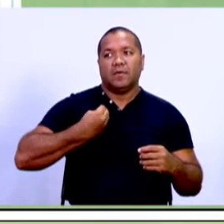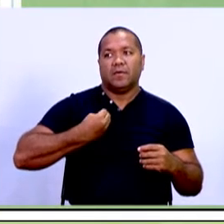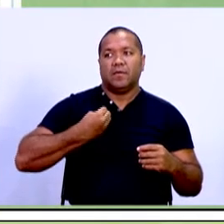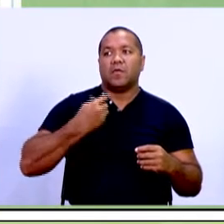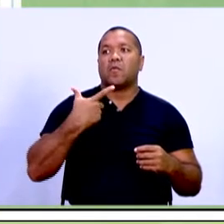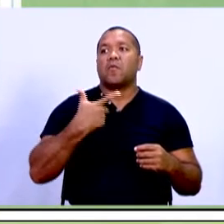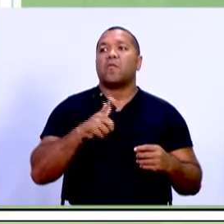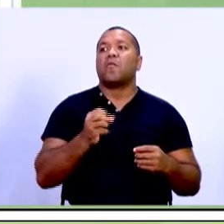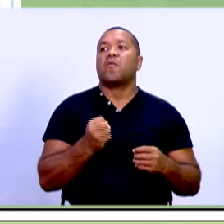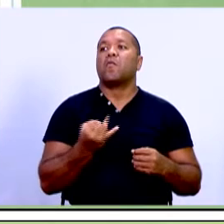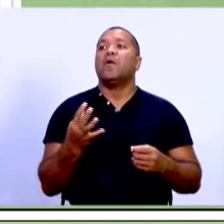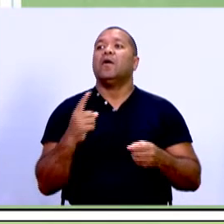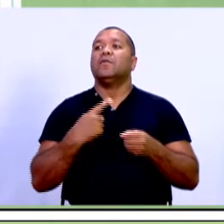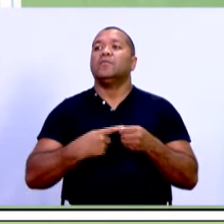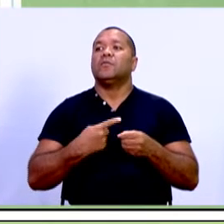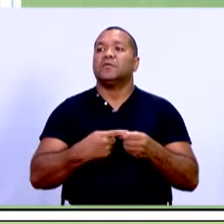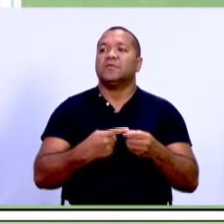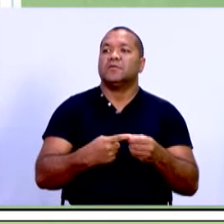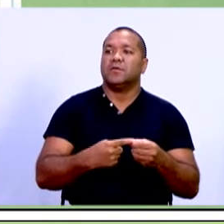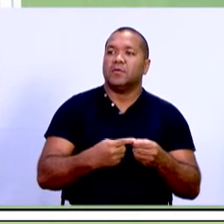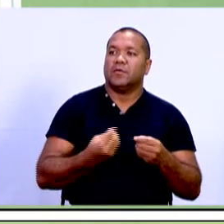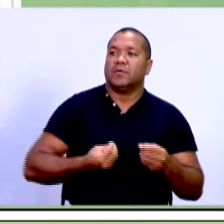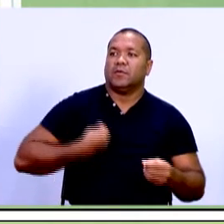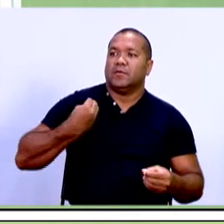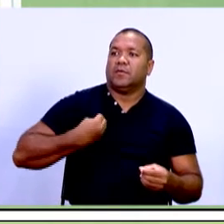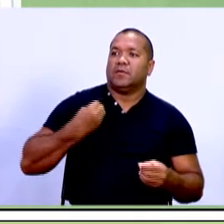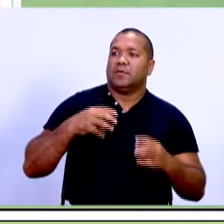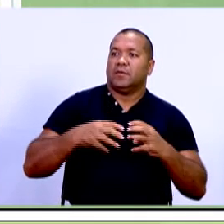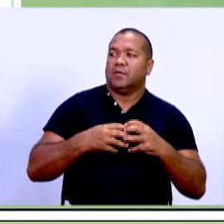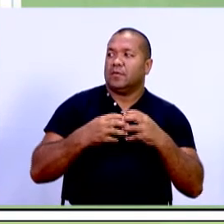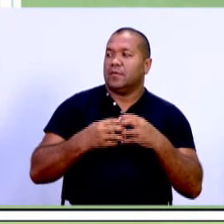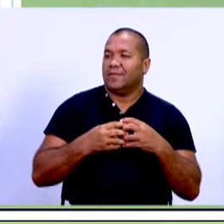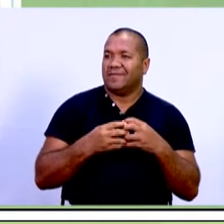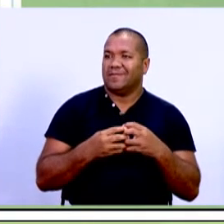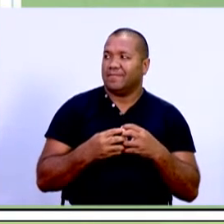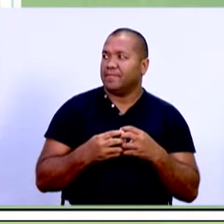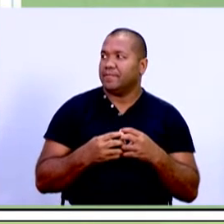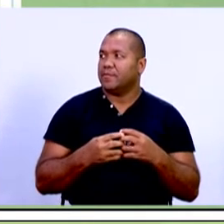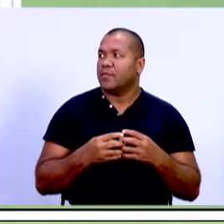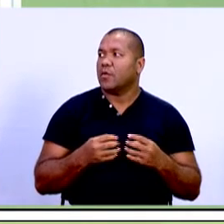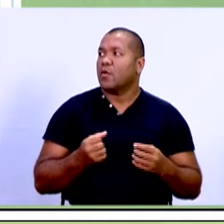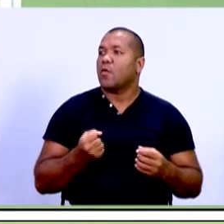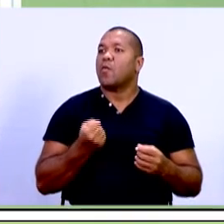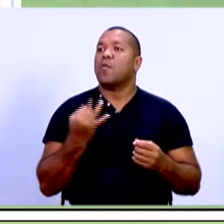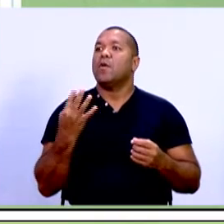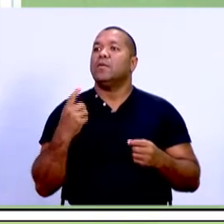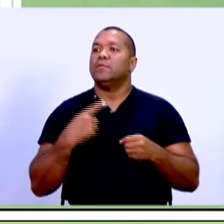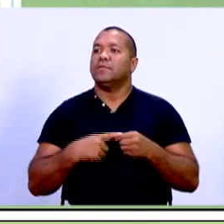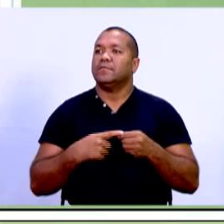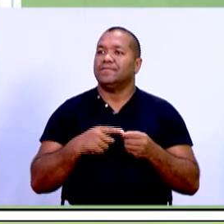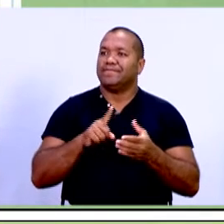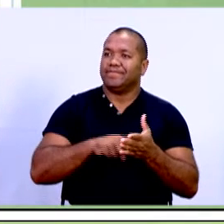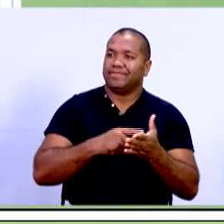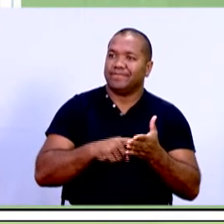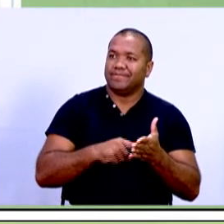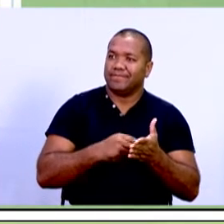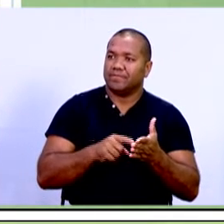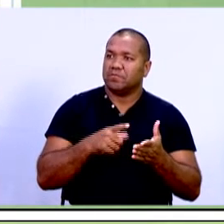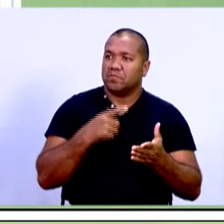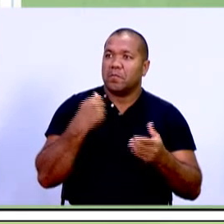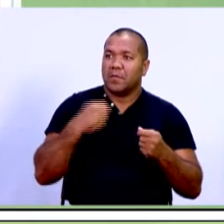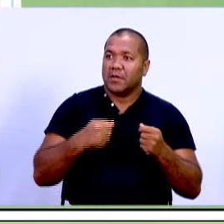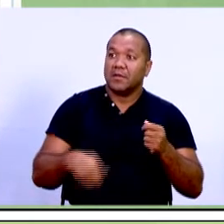municípios o IFRO está presente, em quais municípios aqui que não está pintado ainda precisa o IFRO